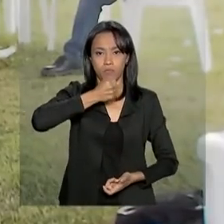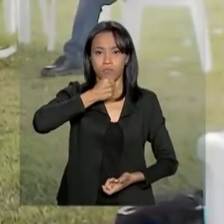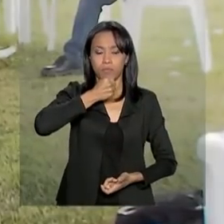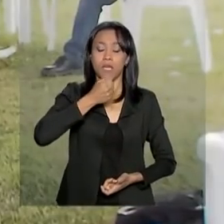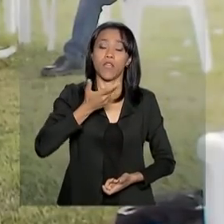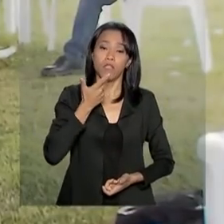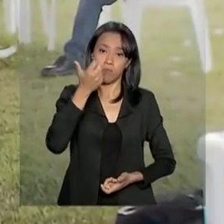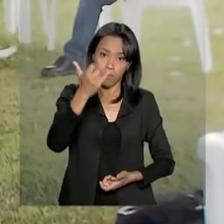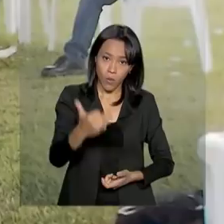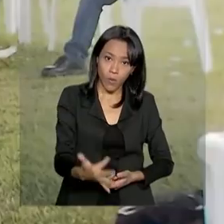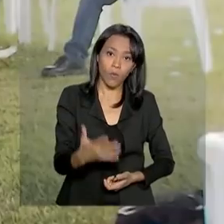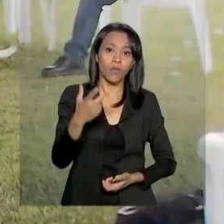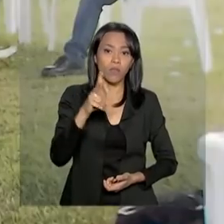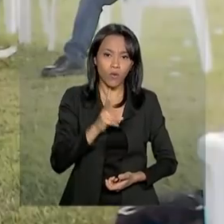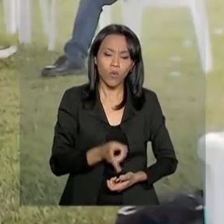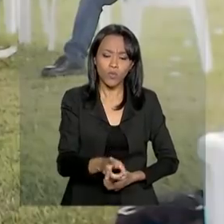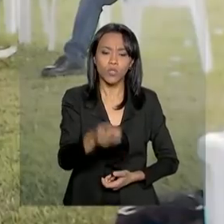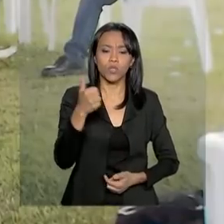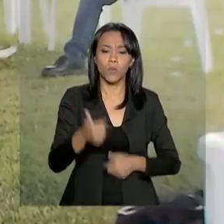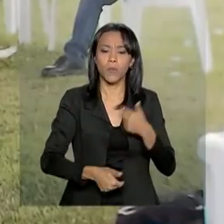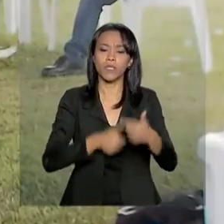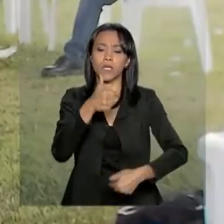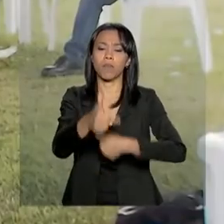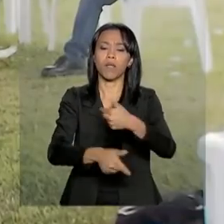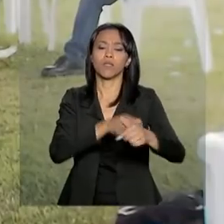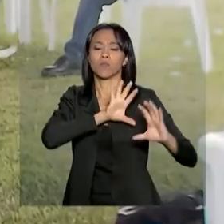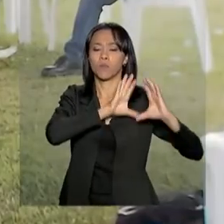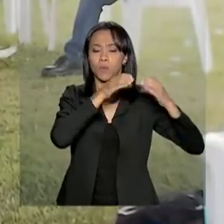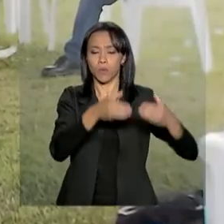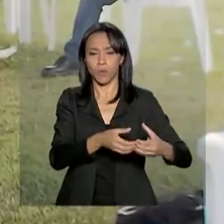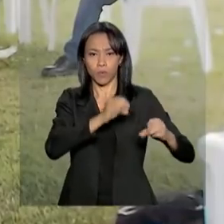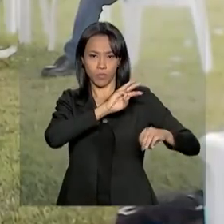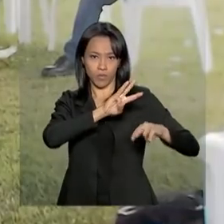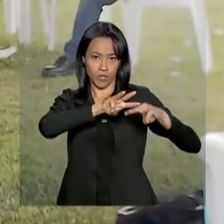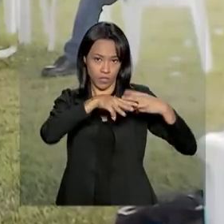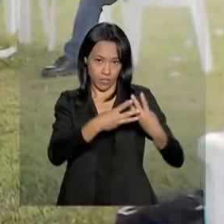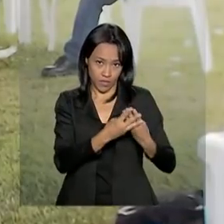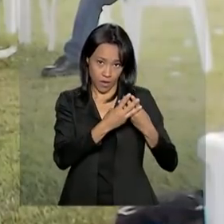o trabalho está trabalhando em continuidade, né, com a equipe de Israel, e que esse trabalho tem resultado